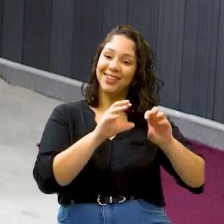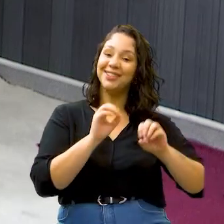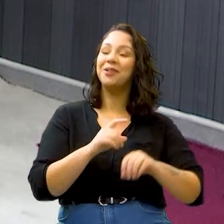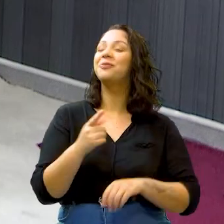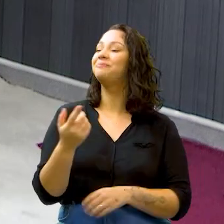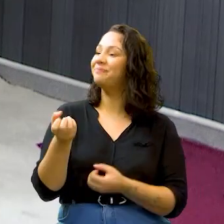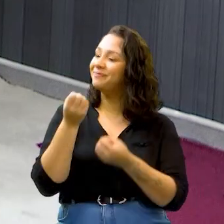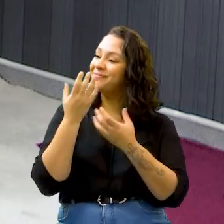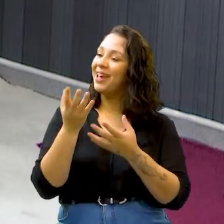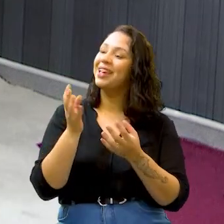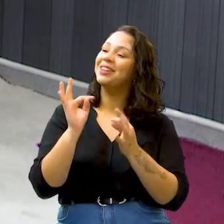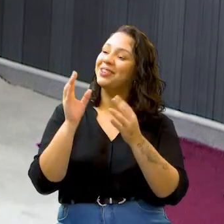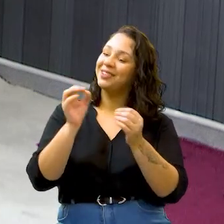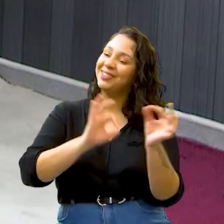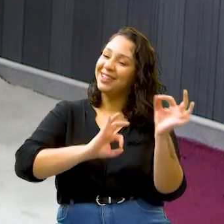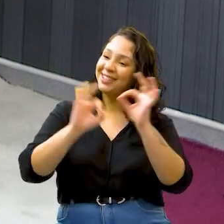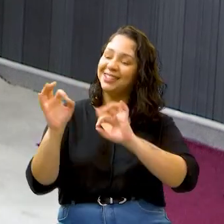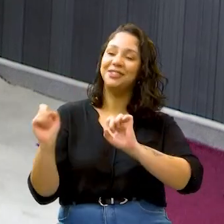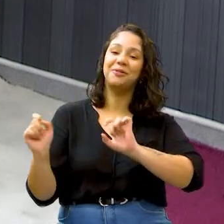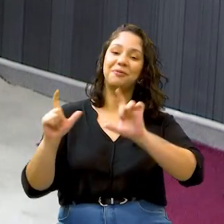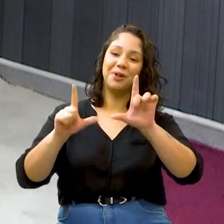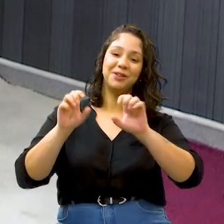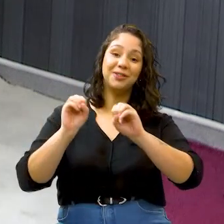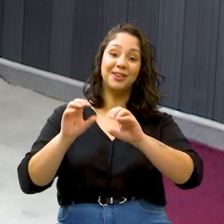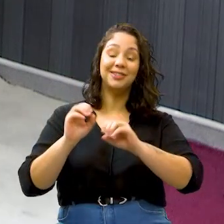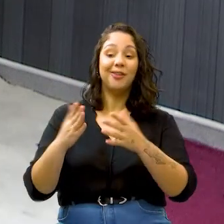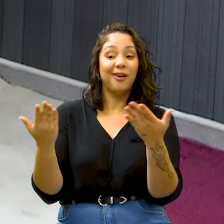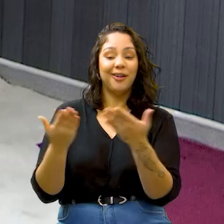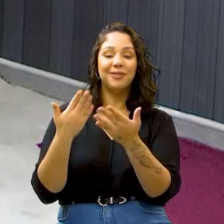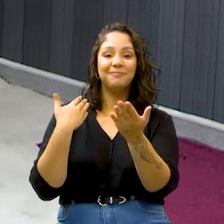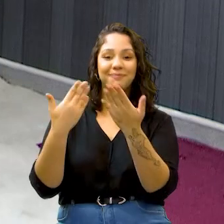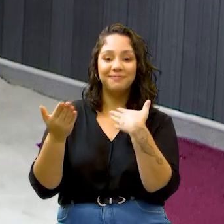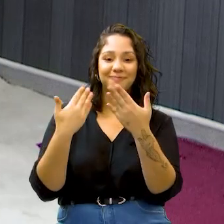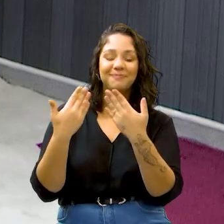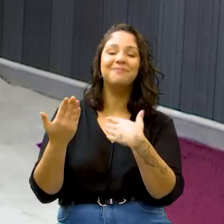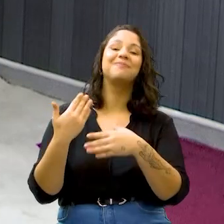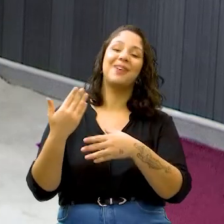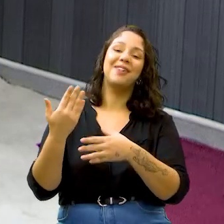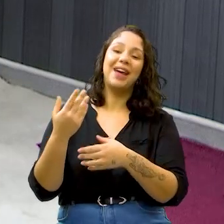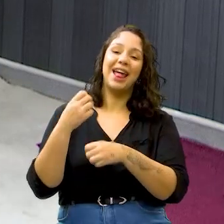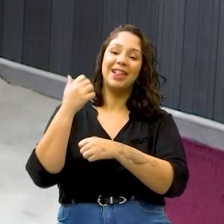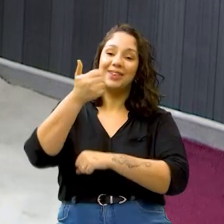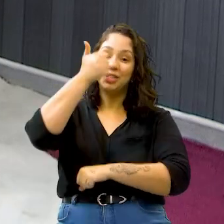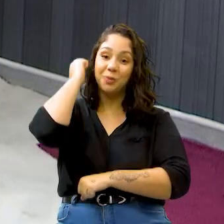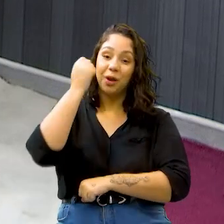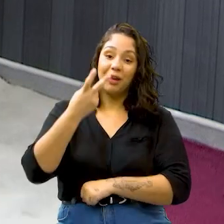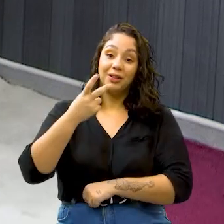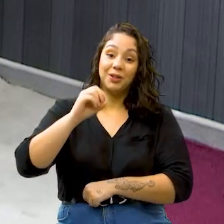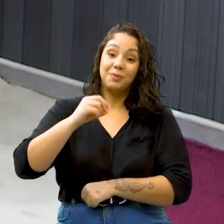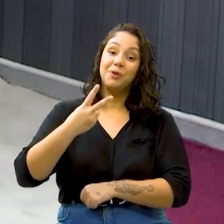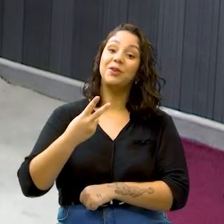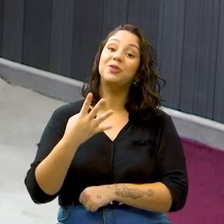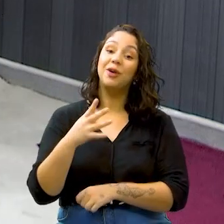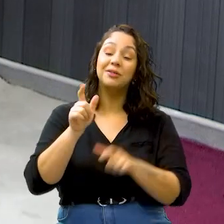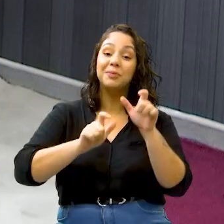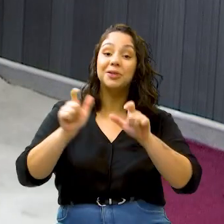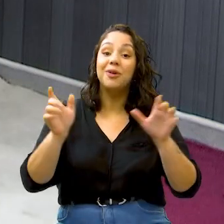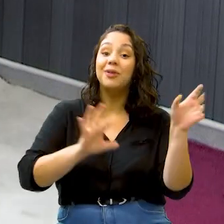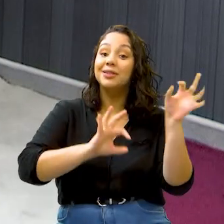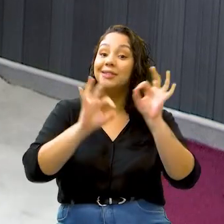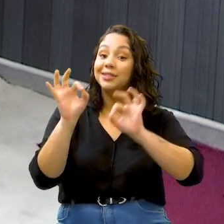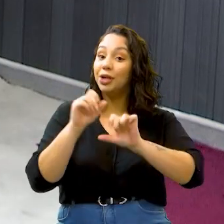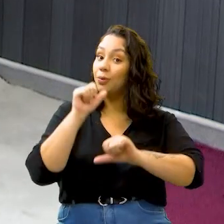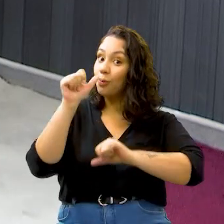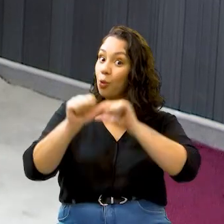Olá público que nos acompanha no quadro de olho na educação estamos aqui para fazer mais um bate-papo sobre o vestibular 2024 e explicar né